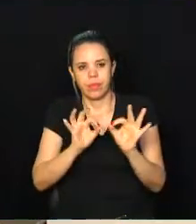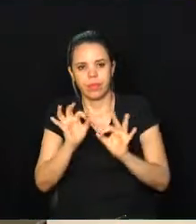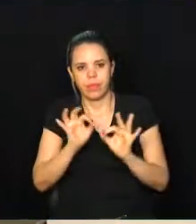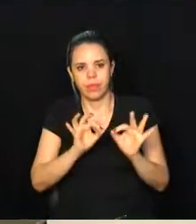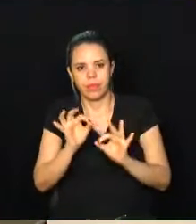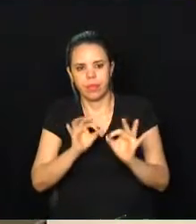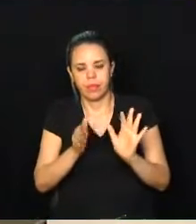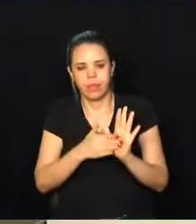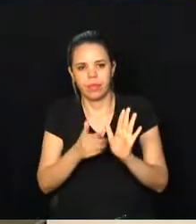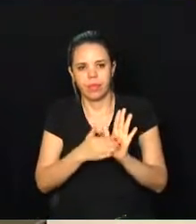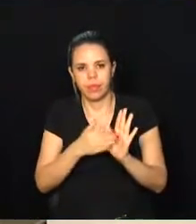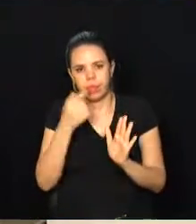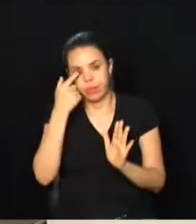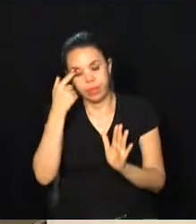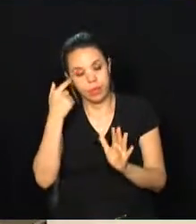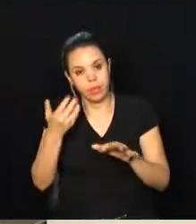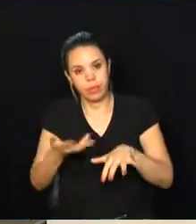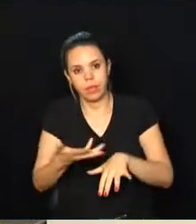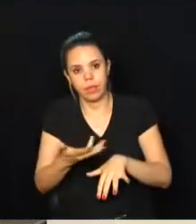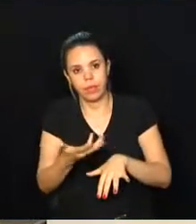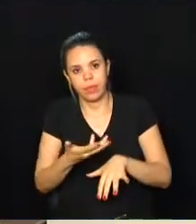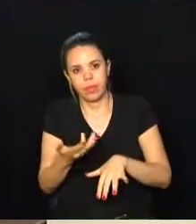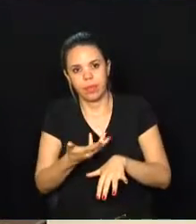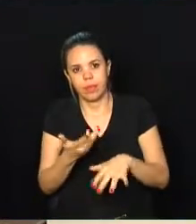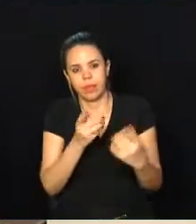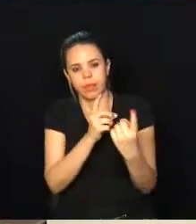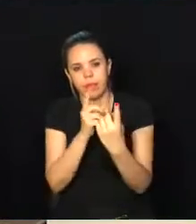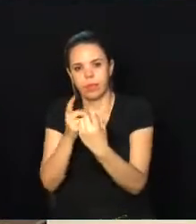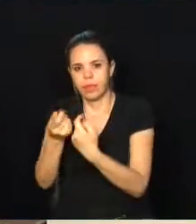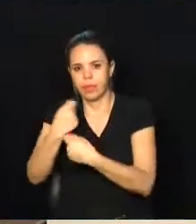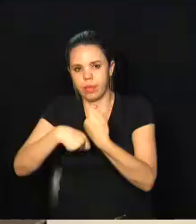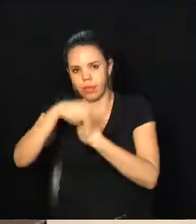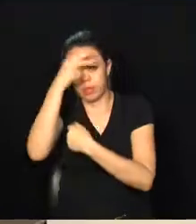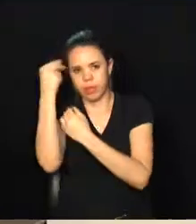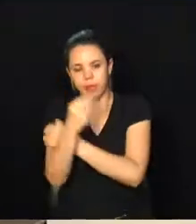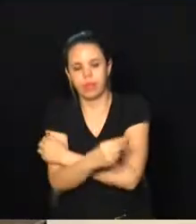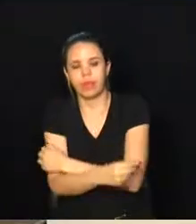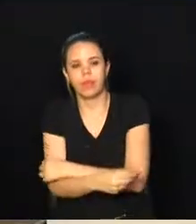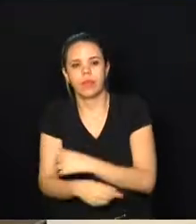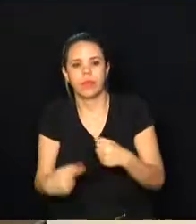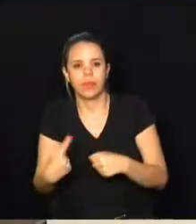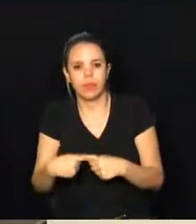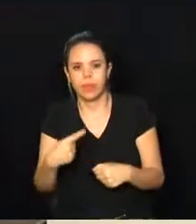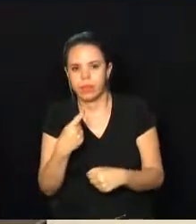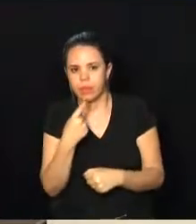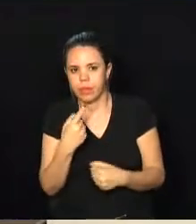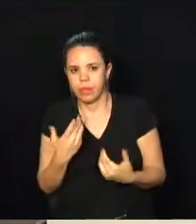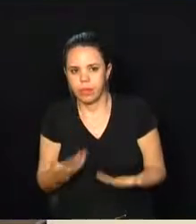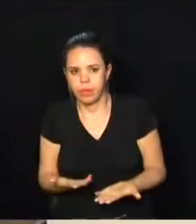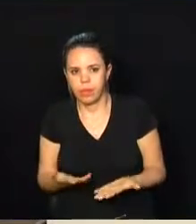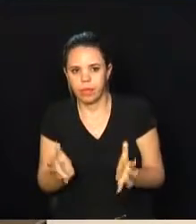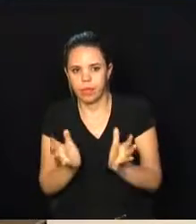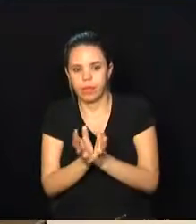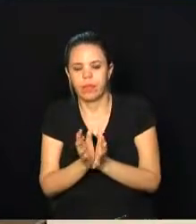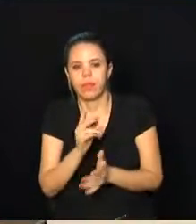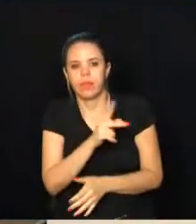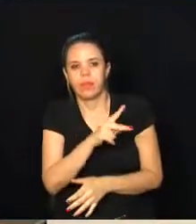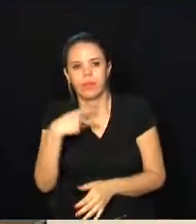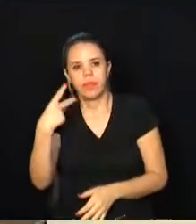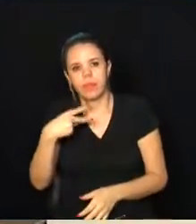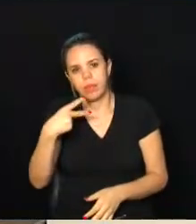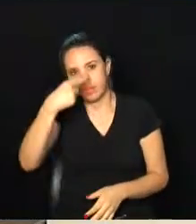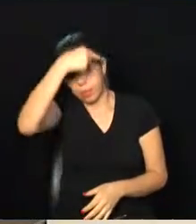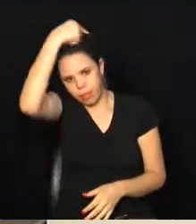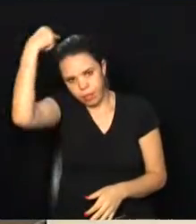de propostas sobre a desburocratização da administração pública do município de Campinas. Essa comissão é presidida pelo